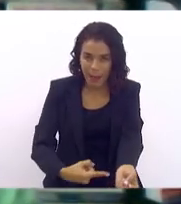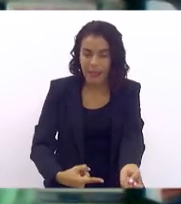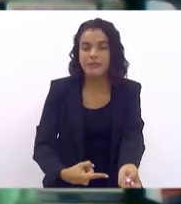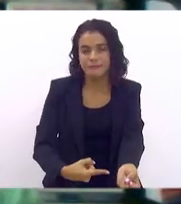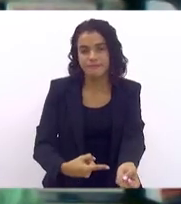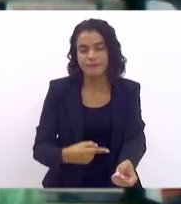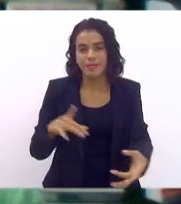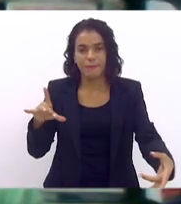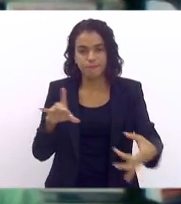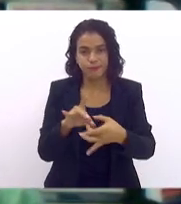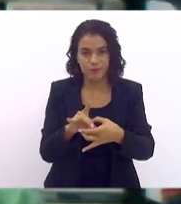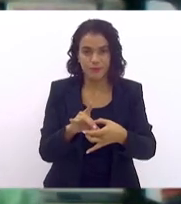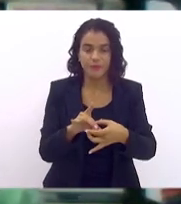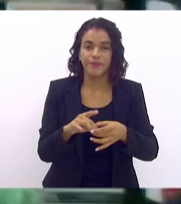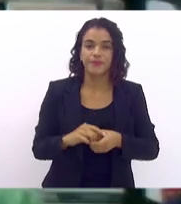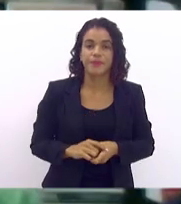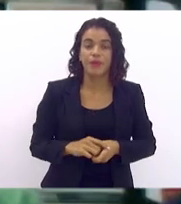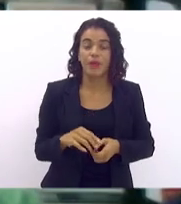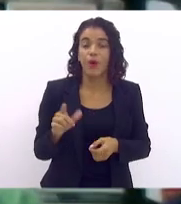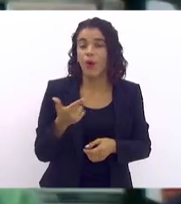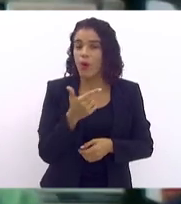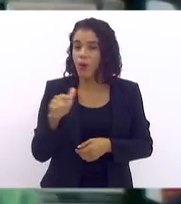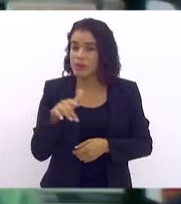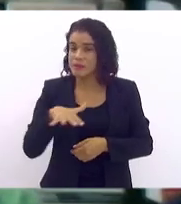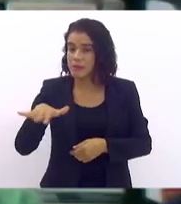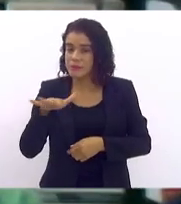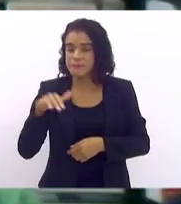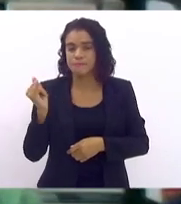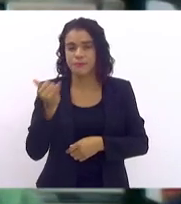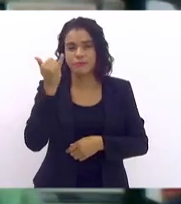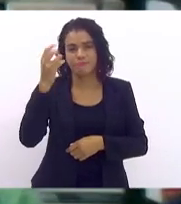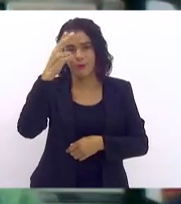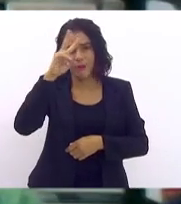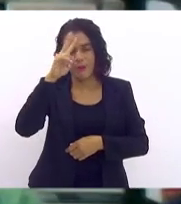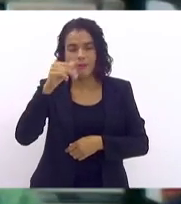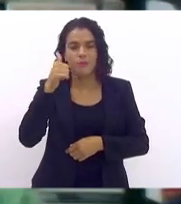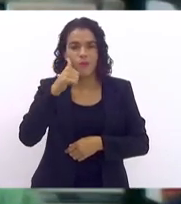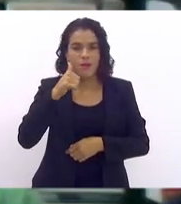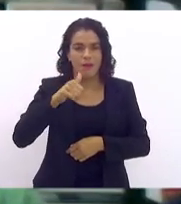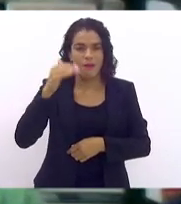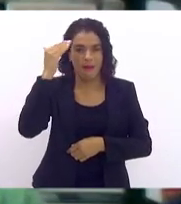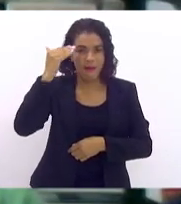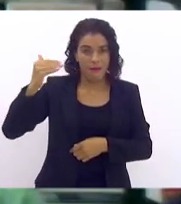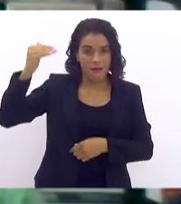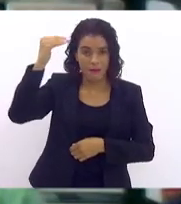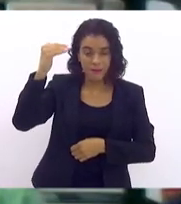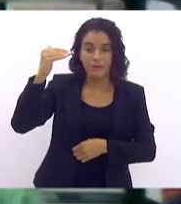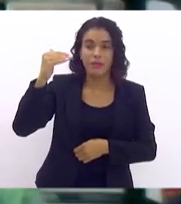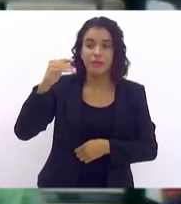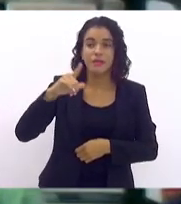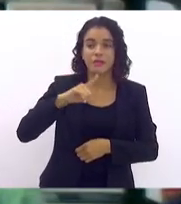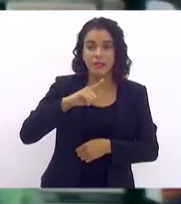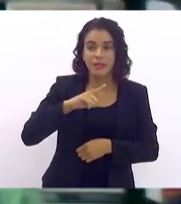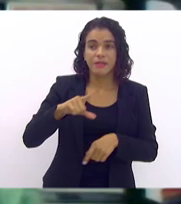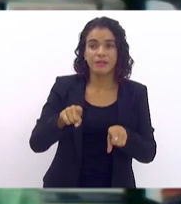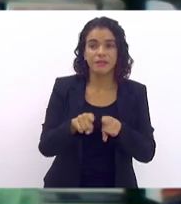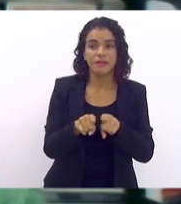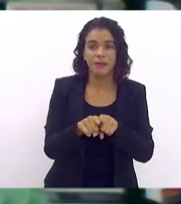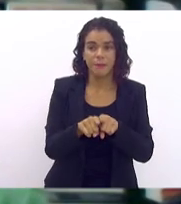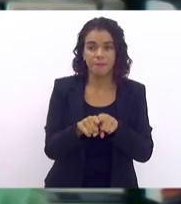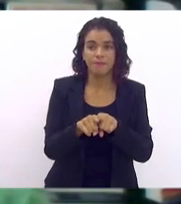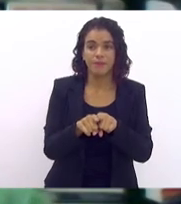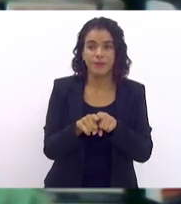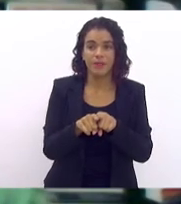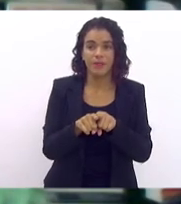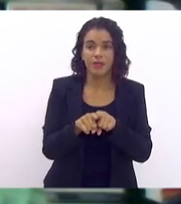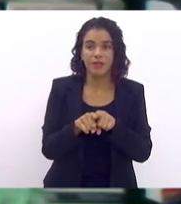também. E uma coisa que eu acho importante lembrar em falando de mulheres adultas, porque a gente tem inclusive essa questão de queda